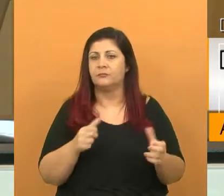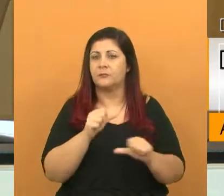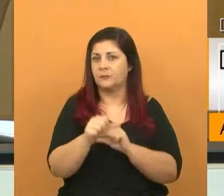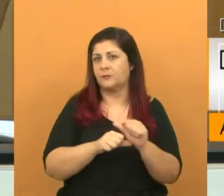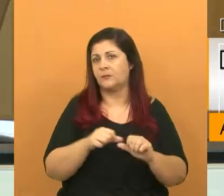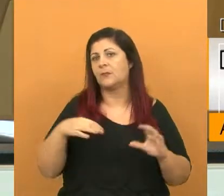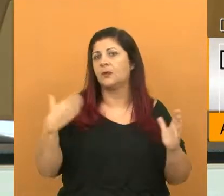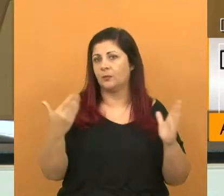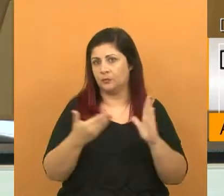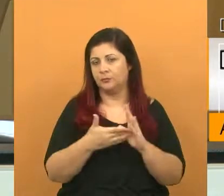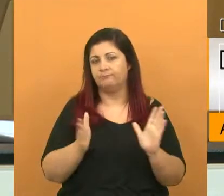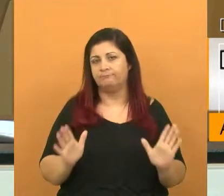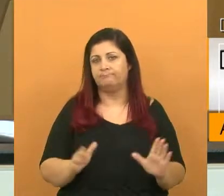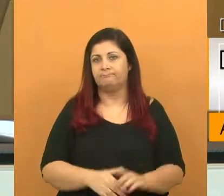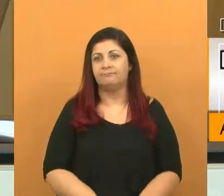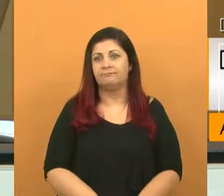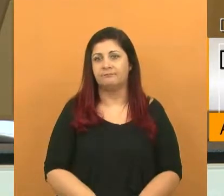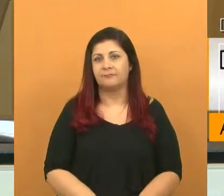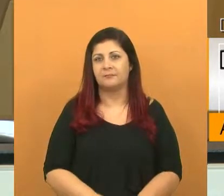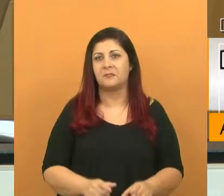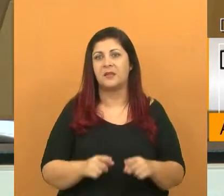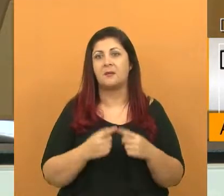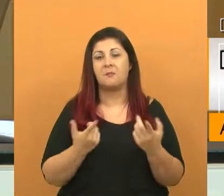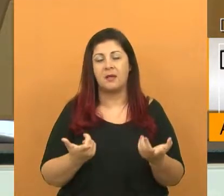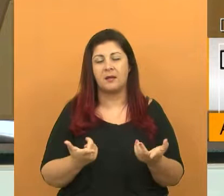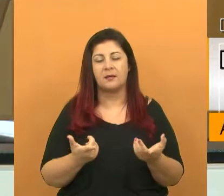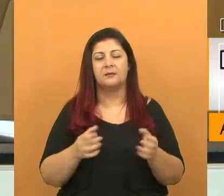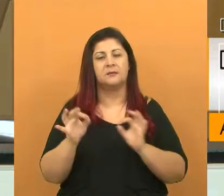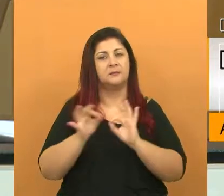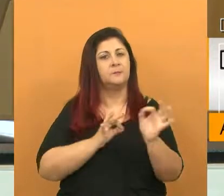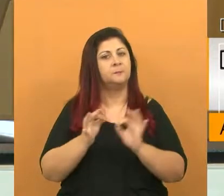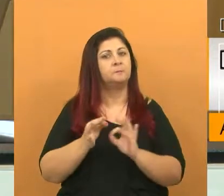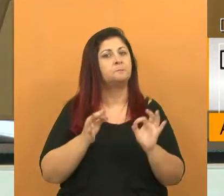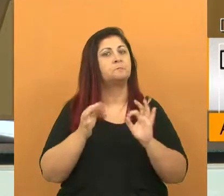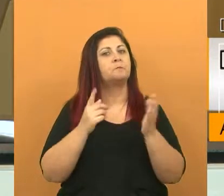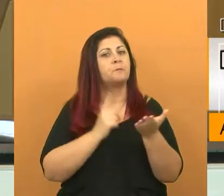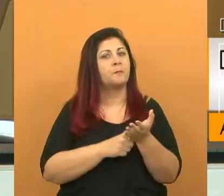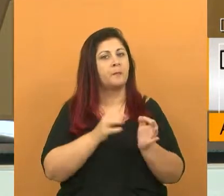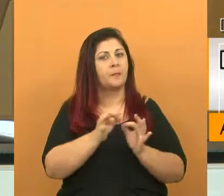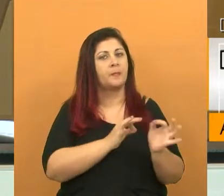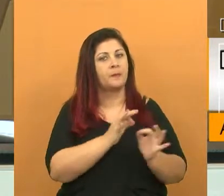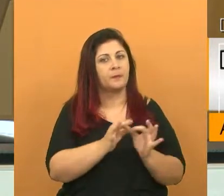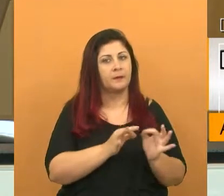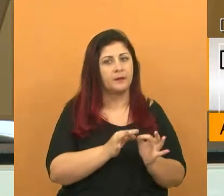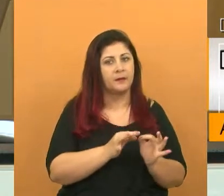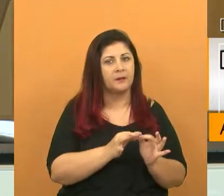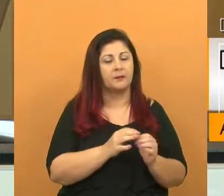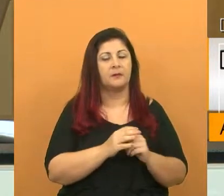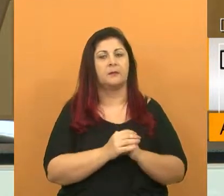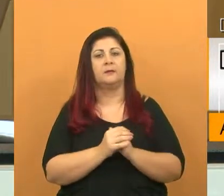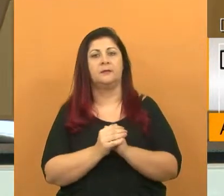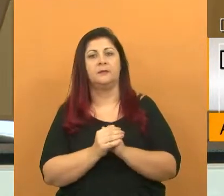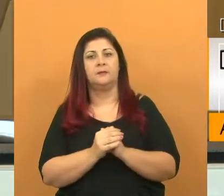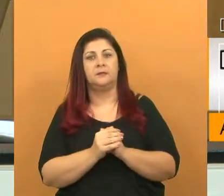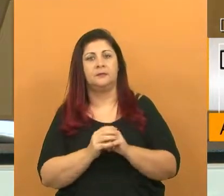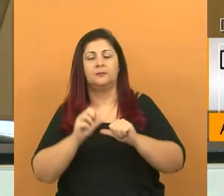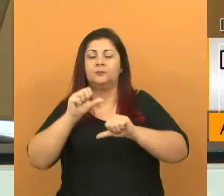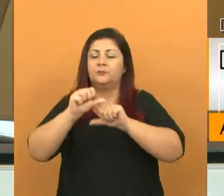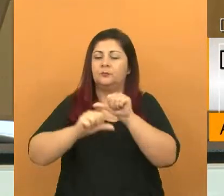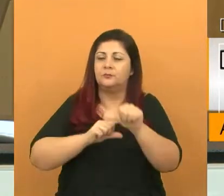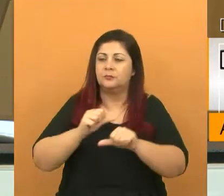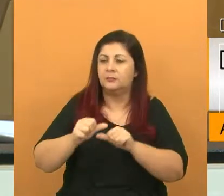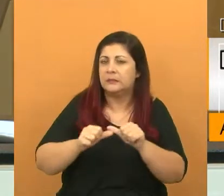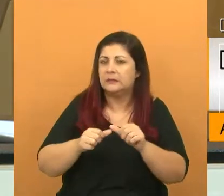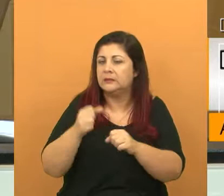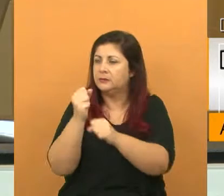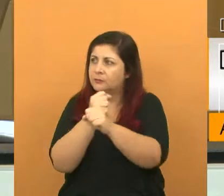lagoa do parque elephant vai dar para apresentar um projeto de reestruturação de reparação aos danos